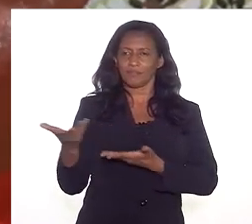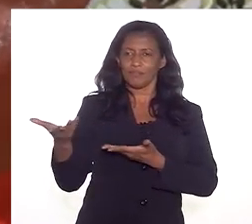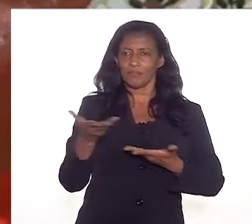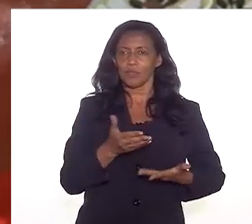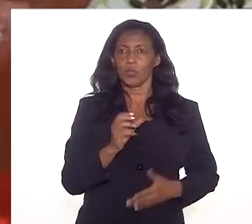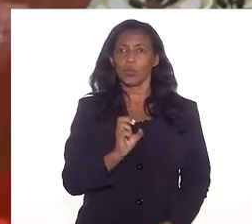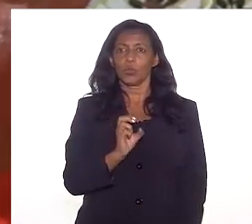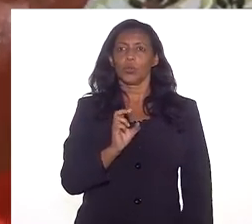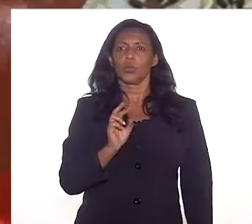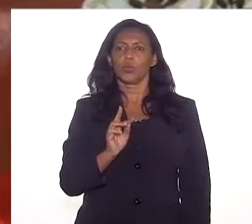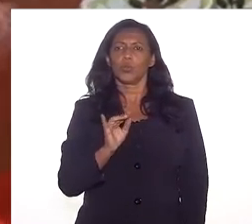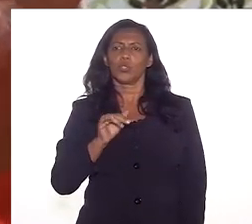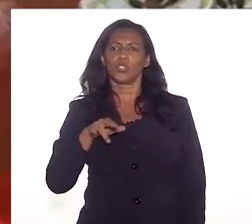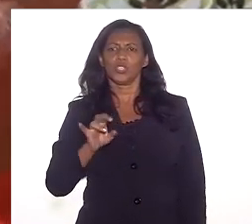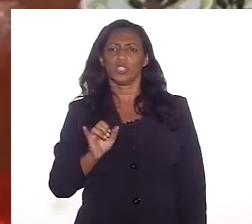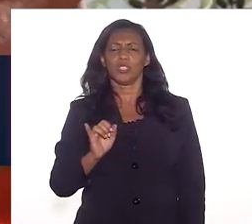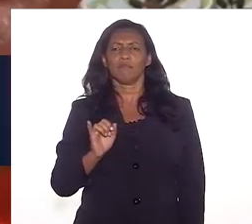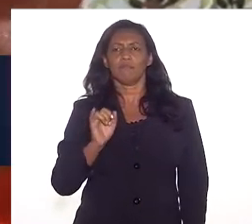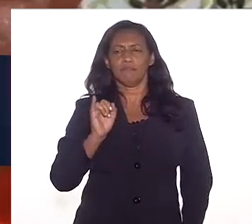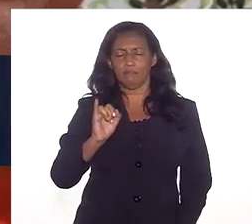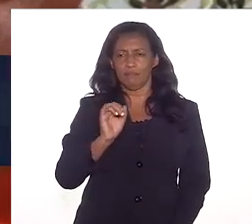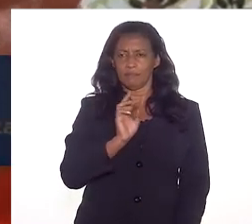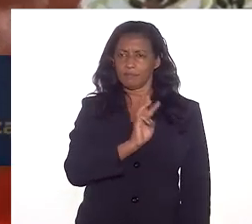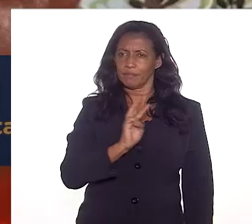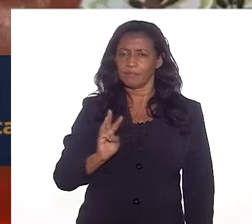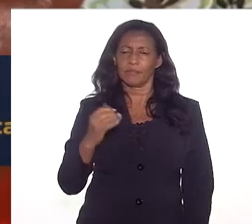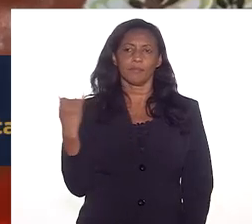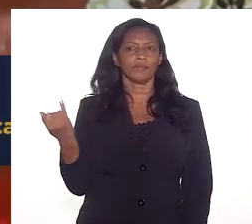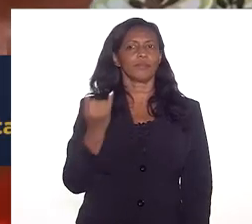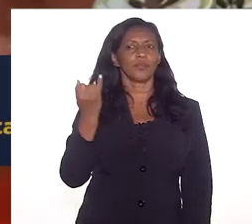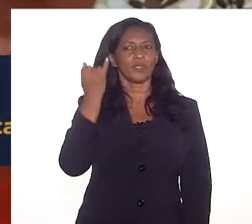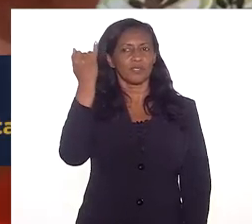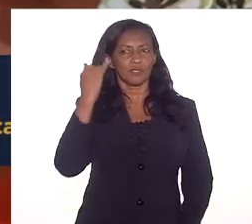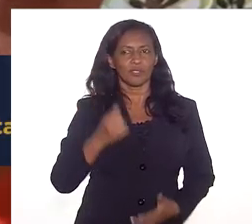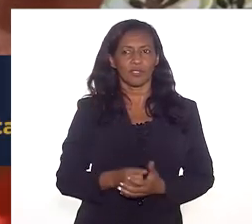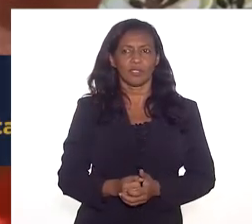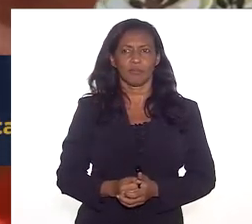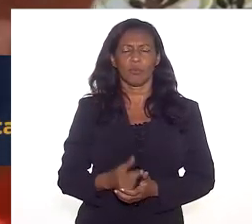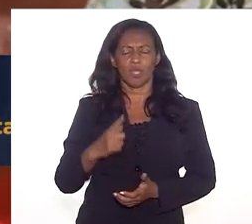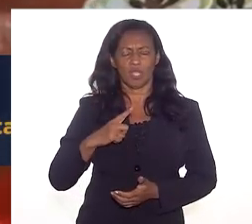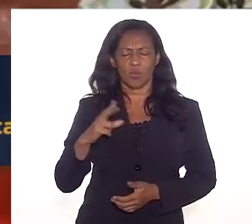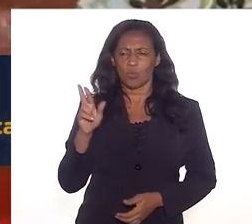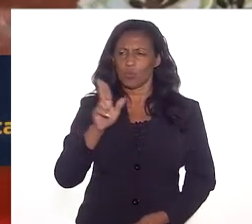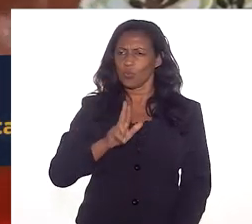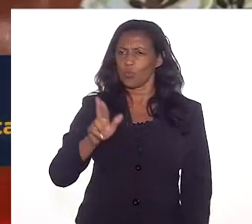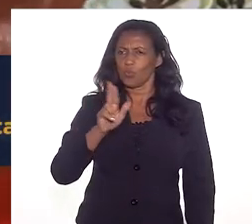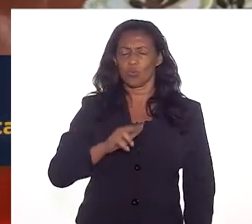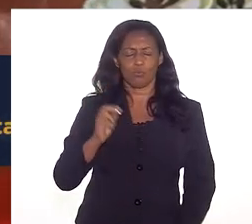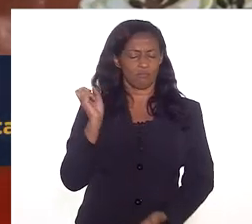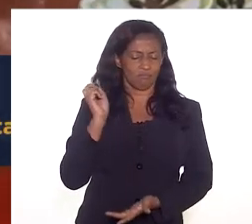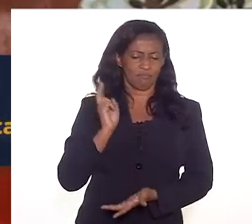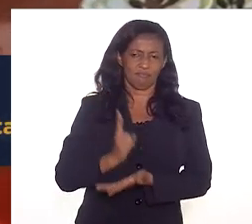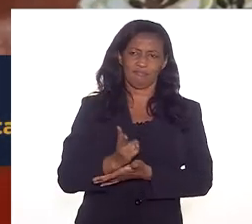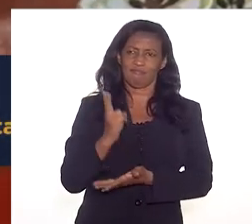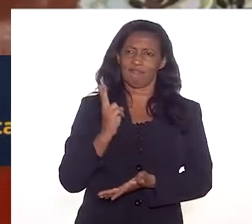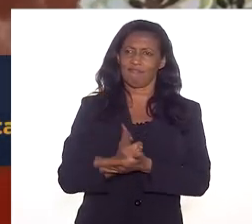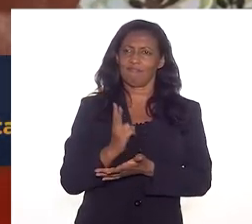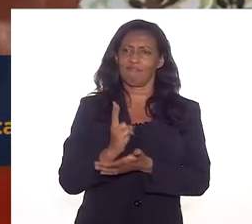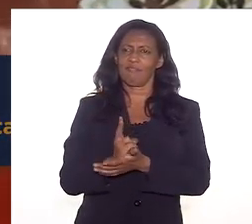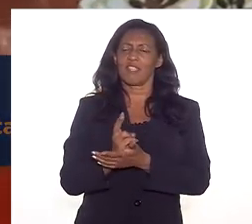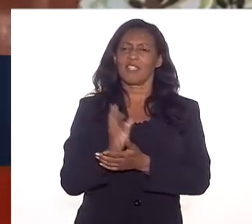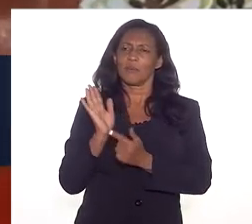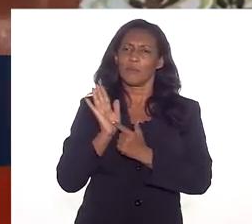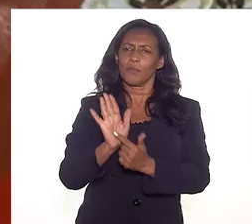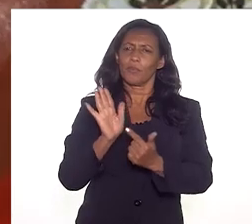Medeiros. O Cultinho é um site importantíssimo. Eu uso muito, né? E dou